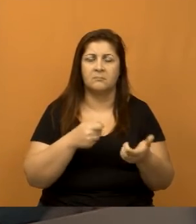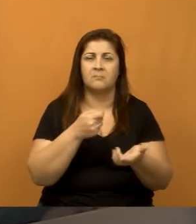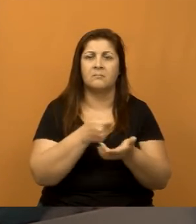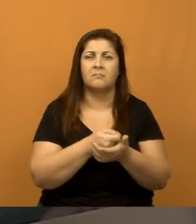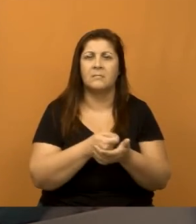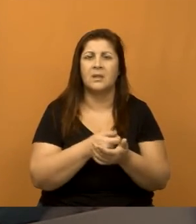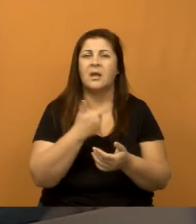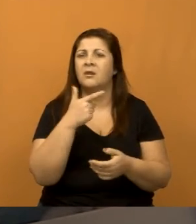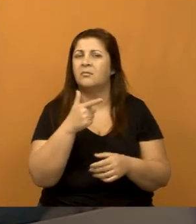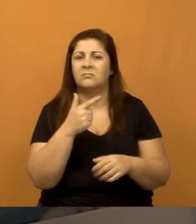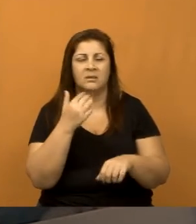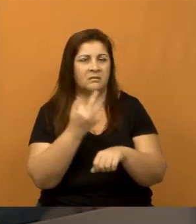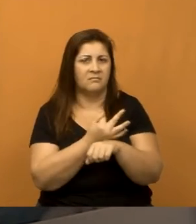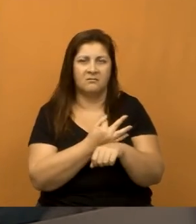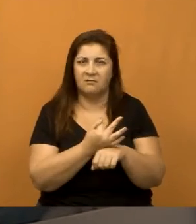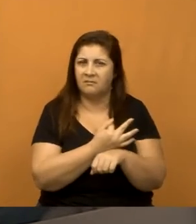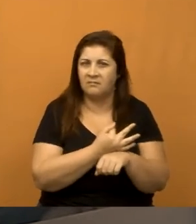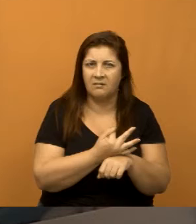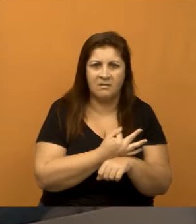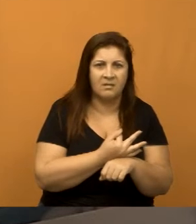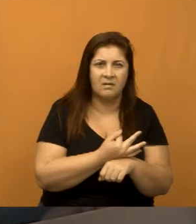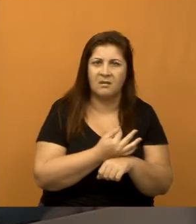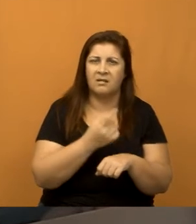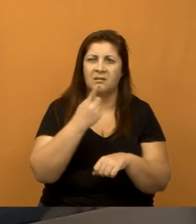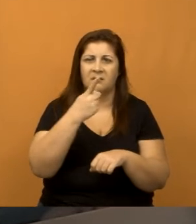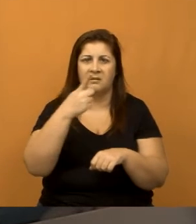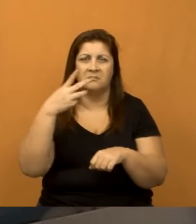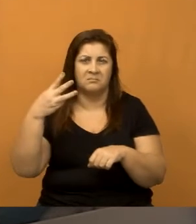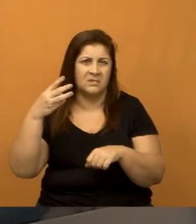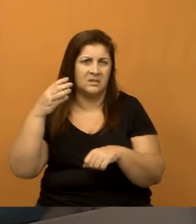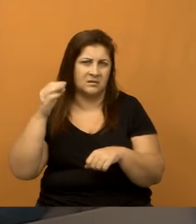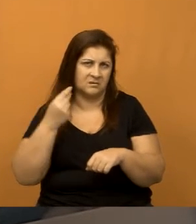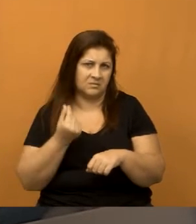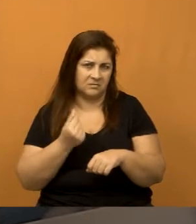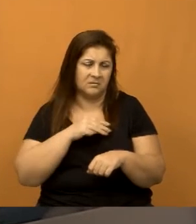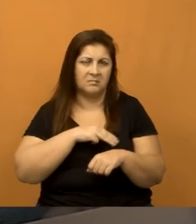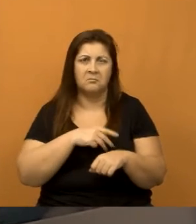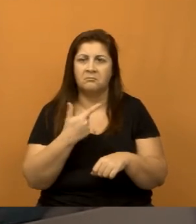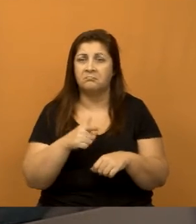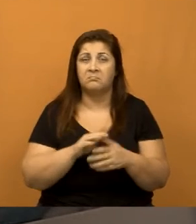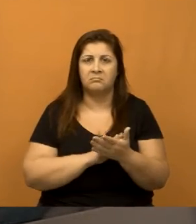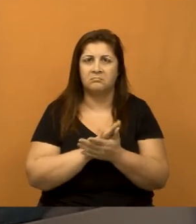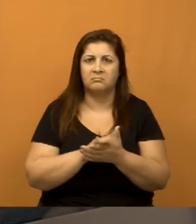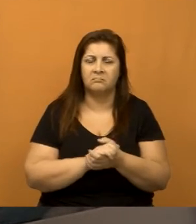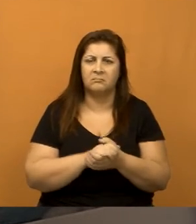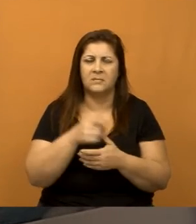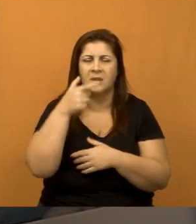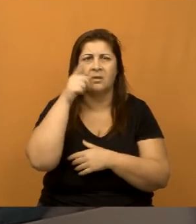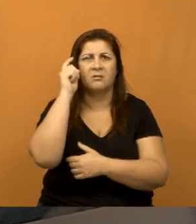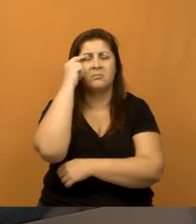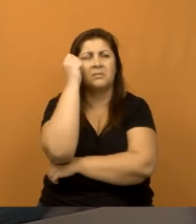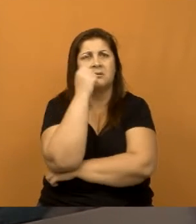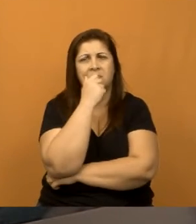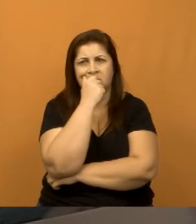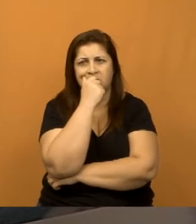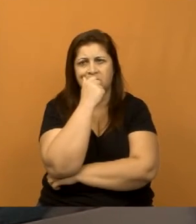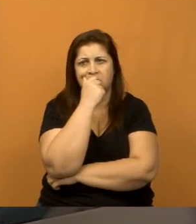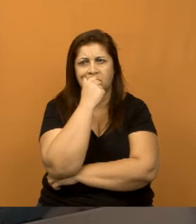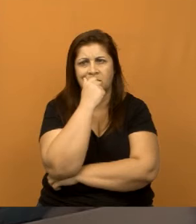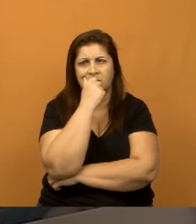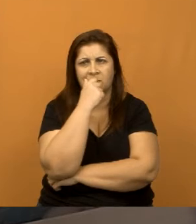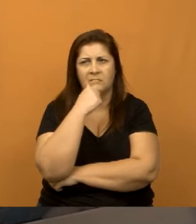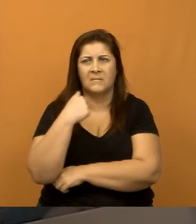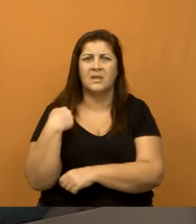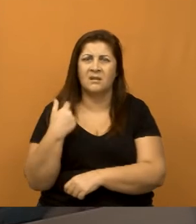sem férias, sem 13º, sem fundo de garantia, sem estabilidade, sem nada. Daí ontem eu fiquei me perguntando, será que nós médicos